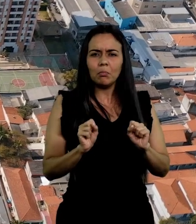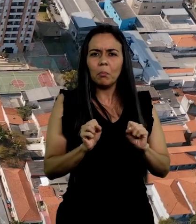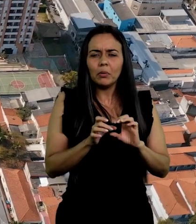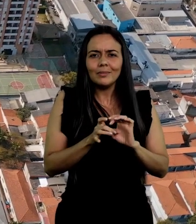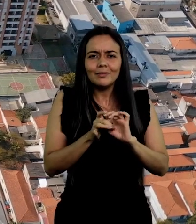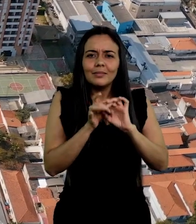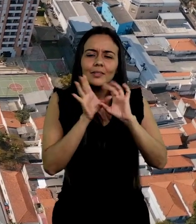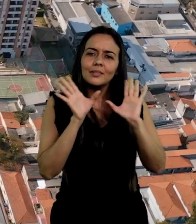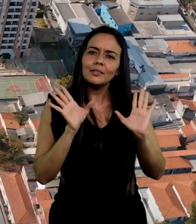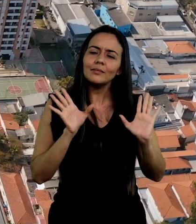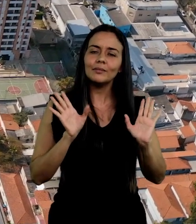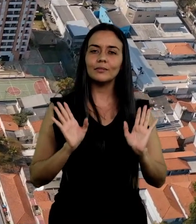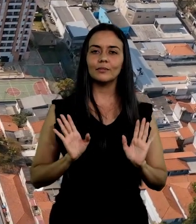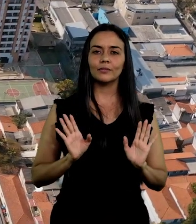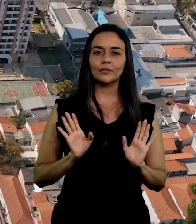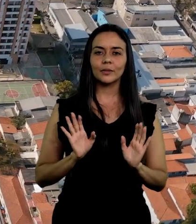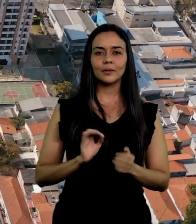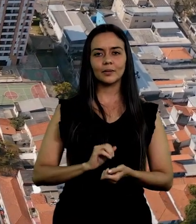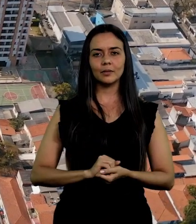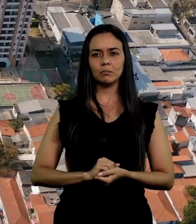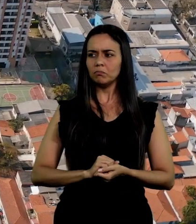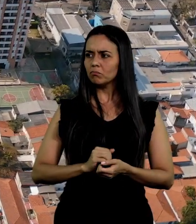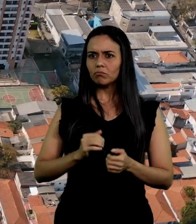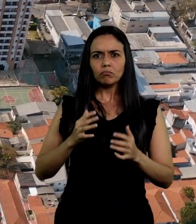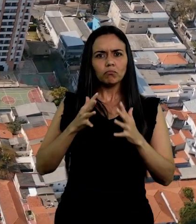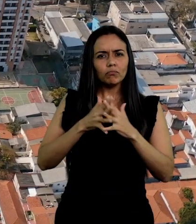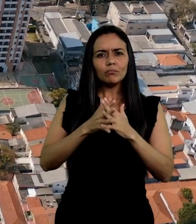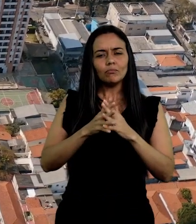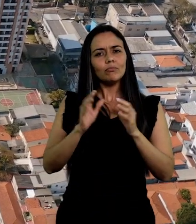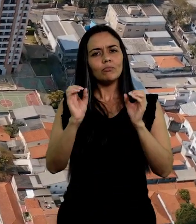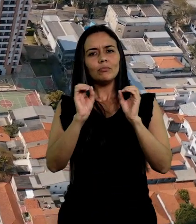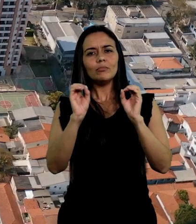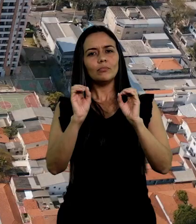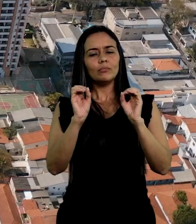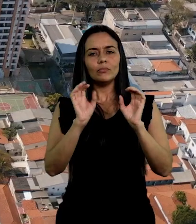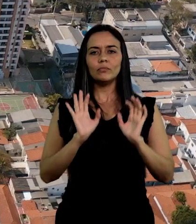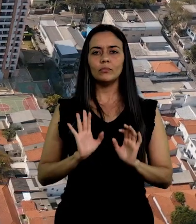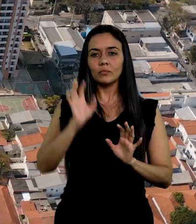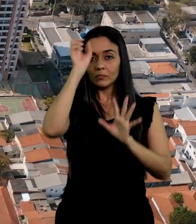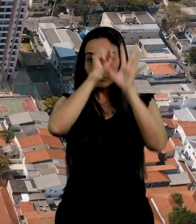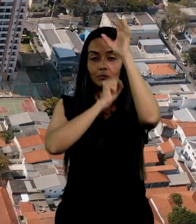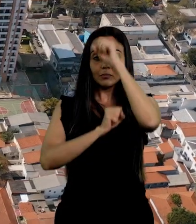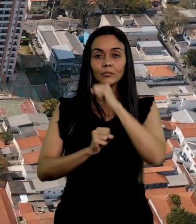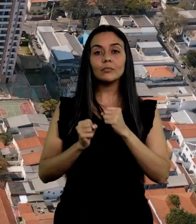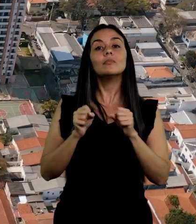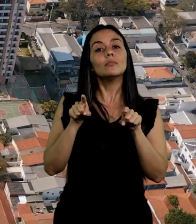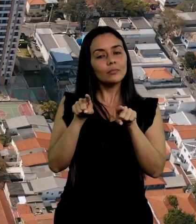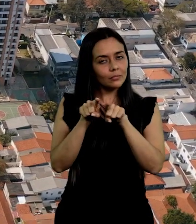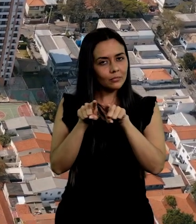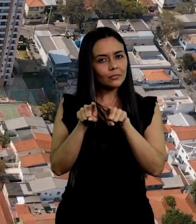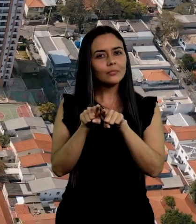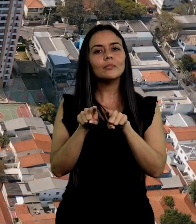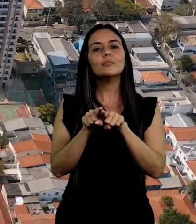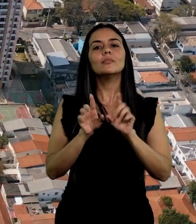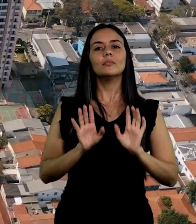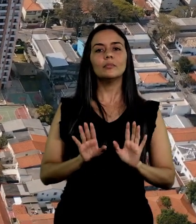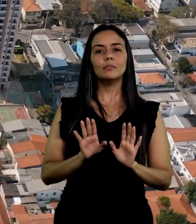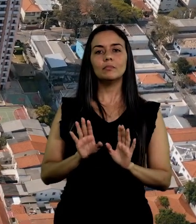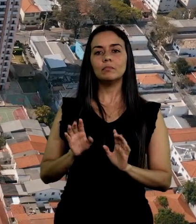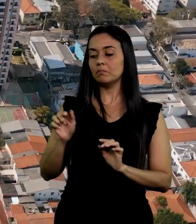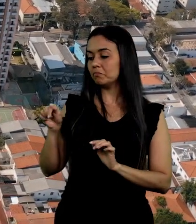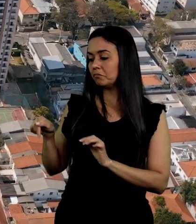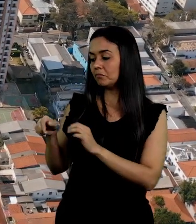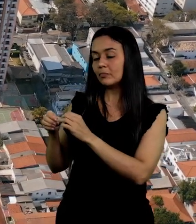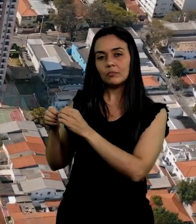daquela comunidade. E isso não significa que um dos alunos de uma dessas escolas sairá